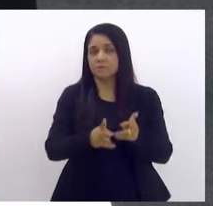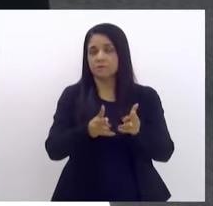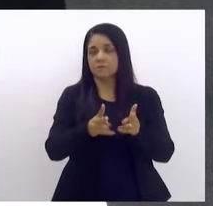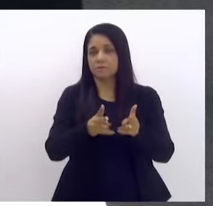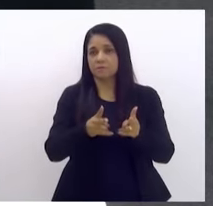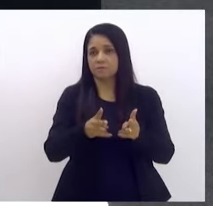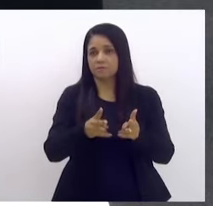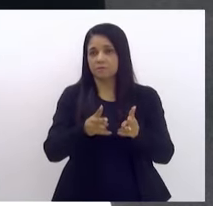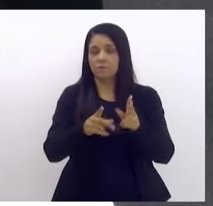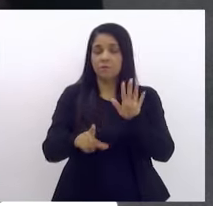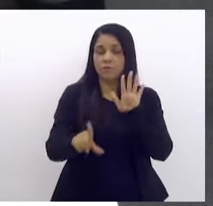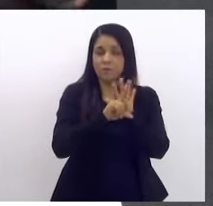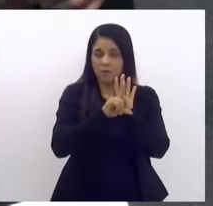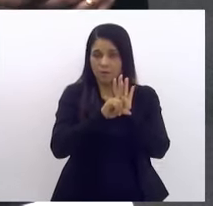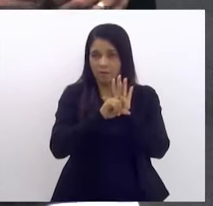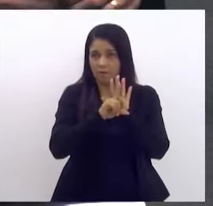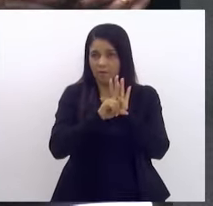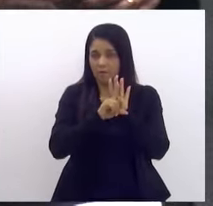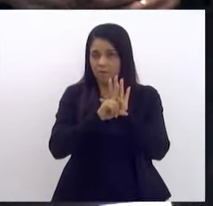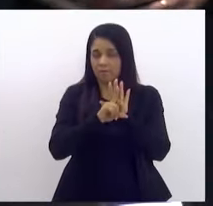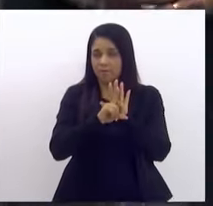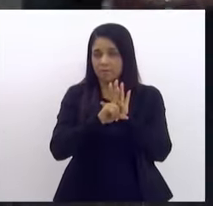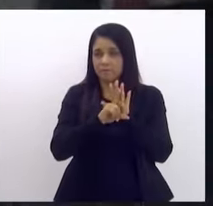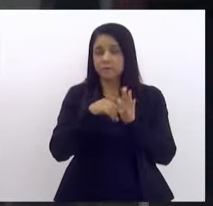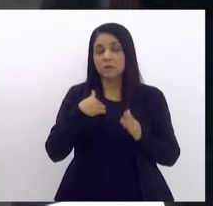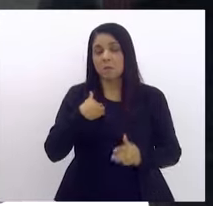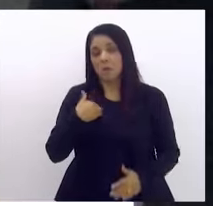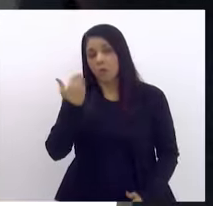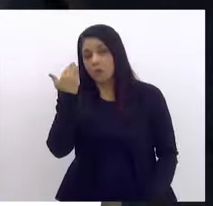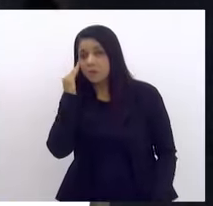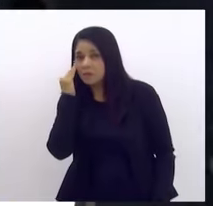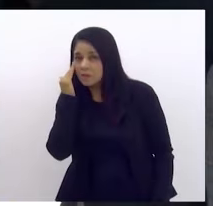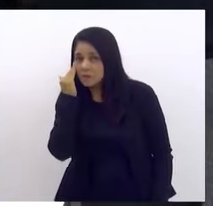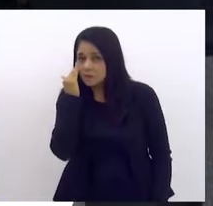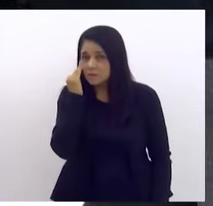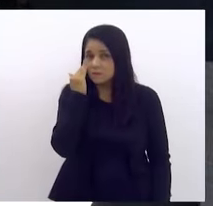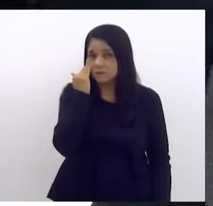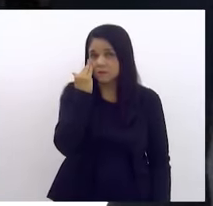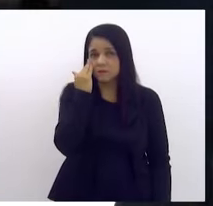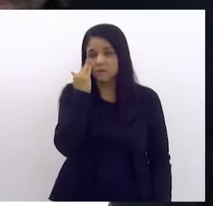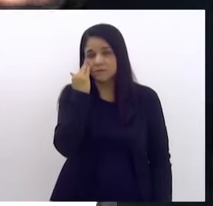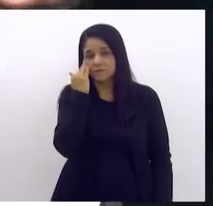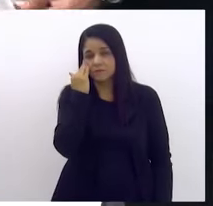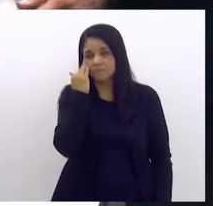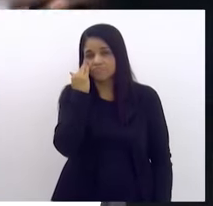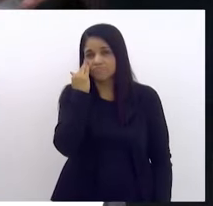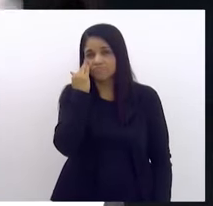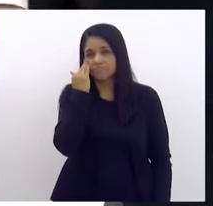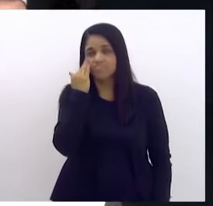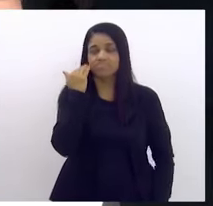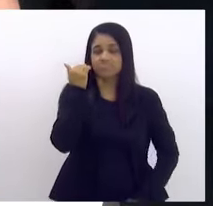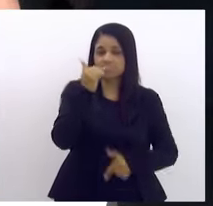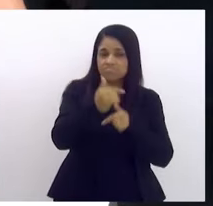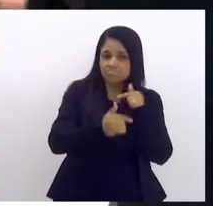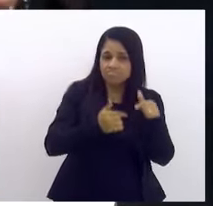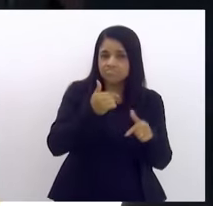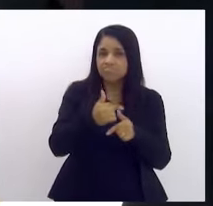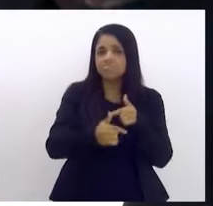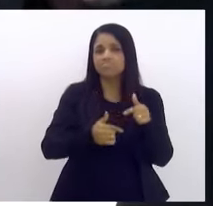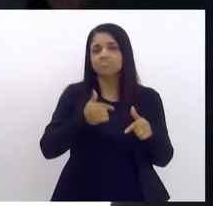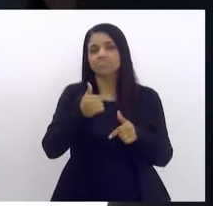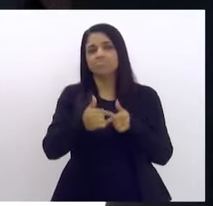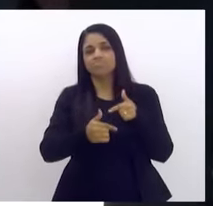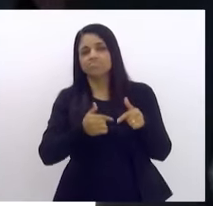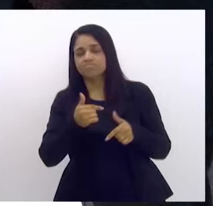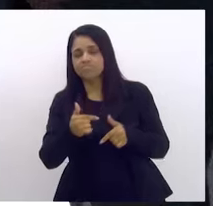por lei. No meu entendimento, e foi uma tarefa dificílima, eu fiz